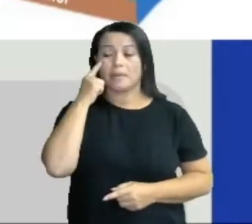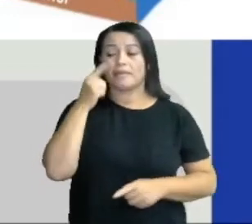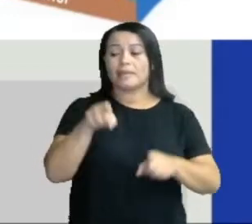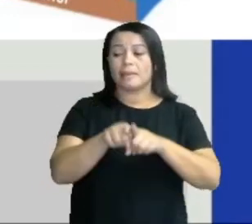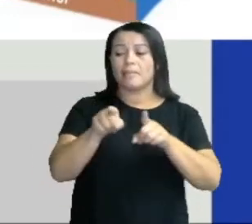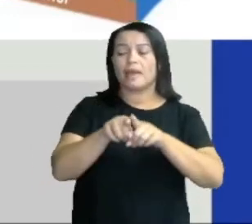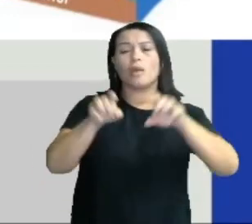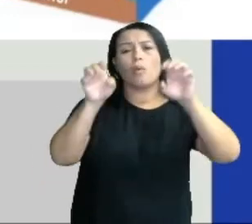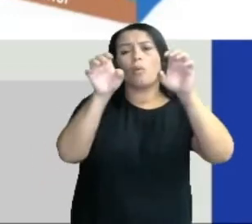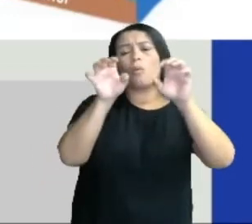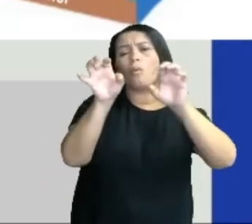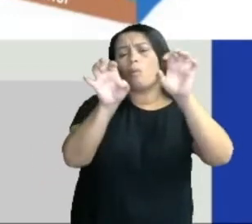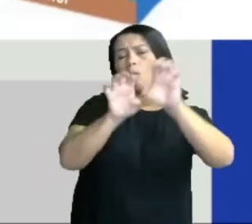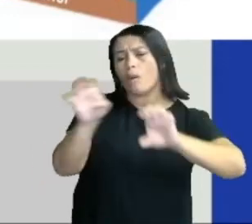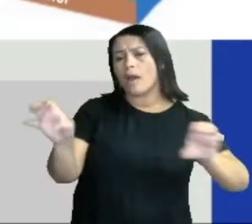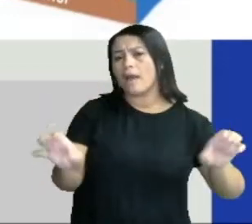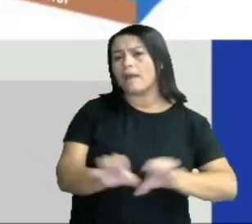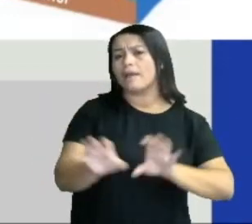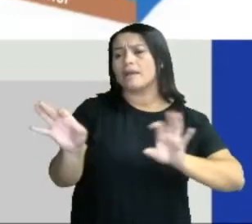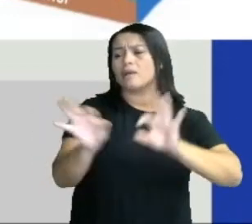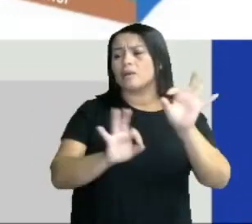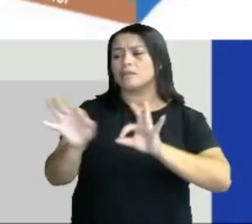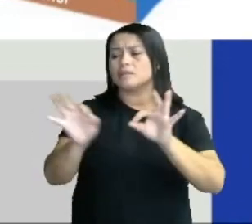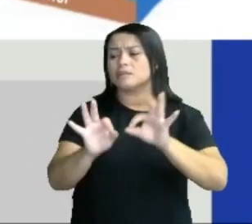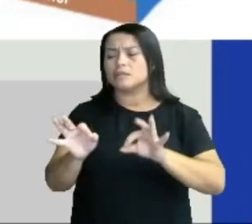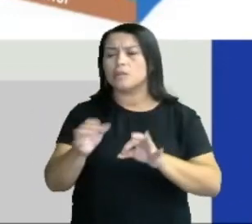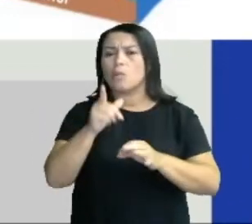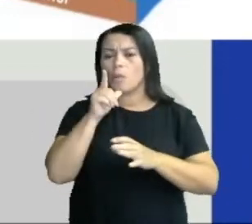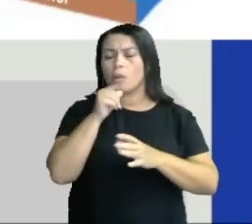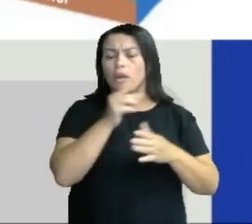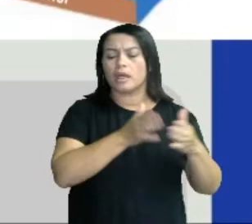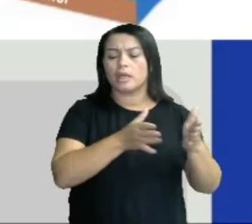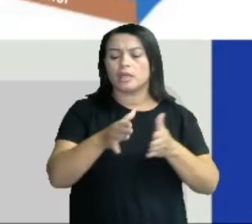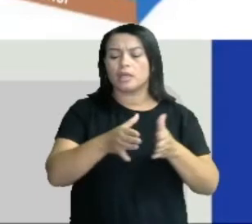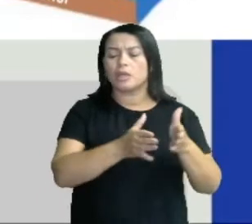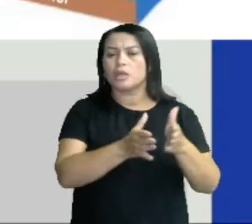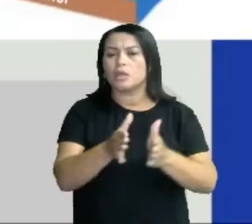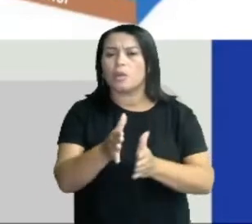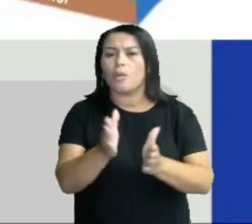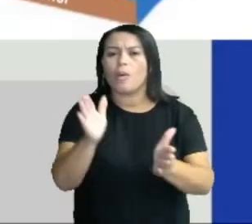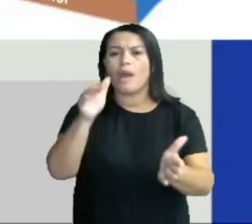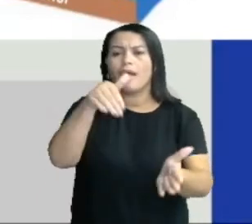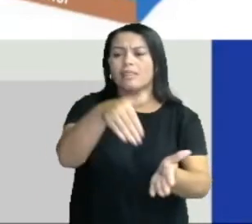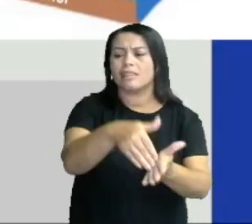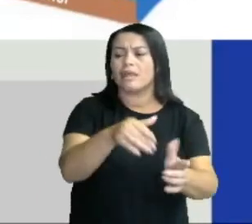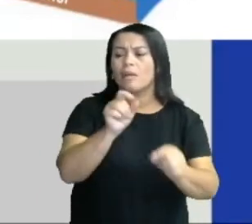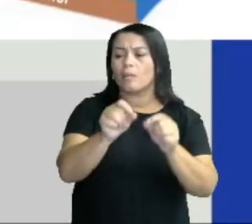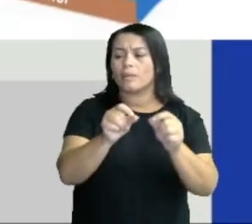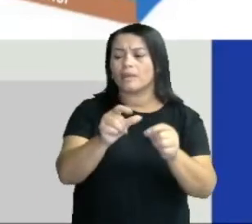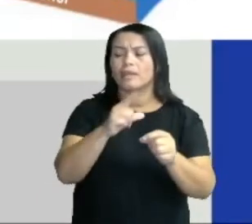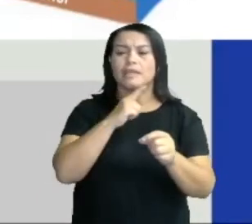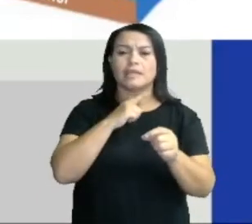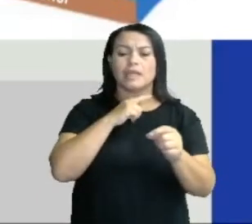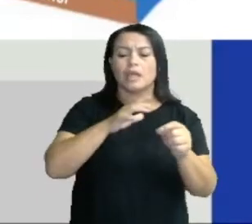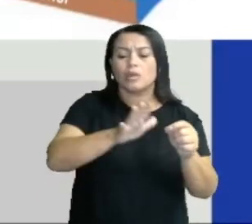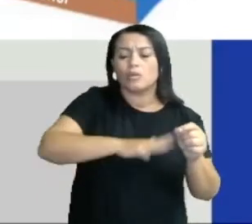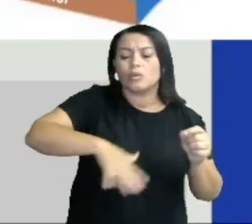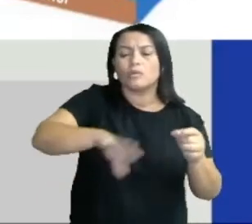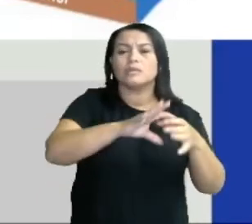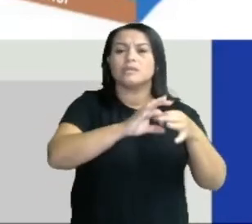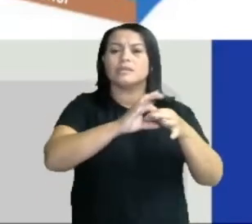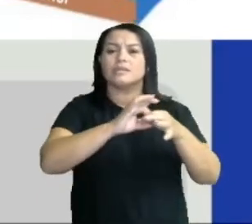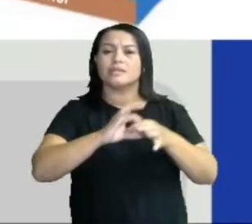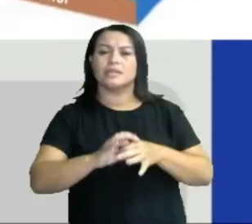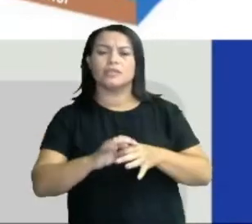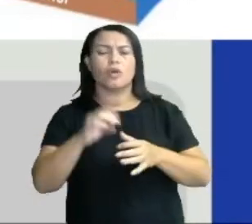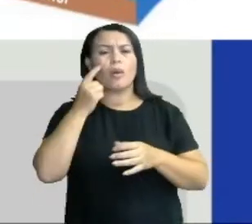rio desde sua nascente até a sua foz e, logicamente, a dinâmica fluvial que está inserida nesse contexto aí. Então,